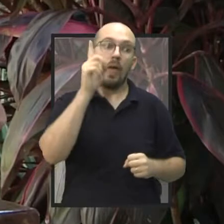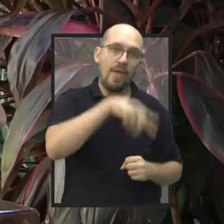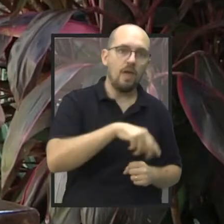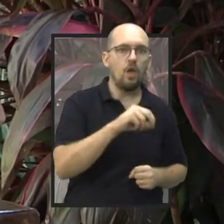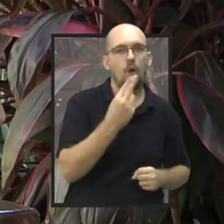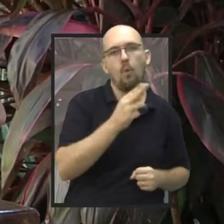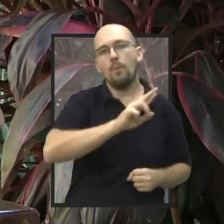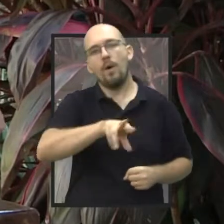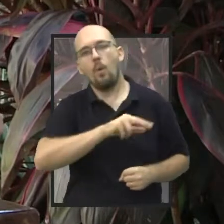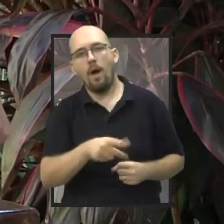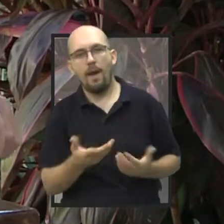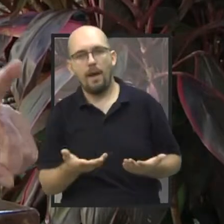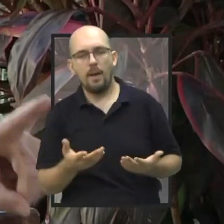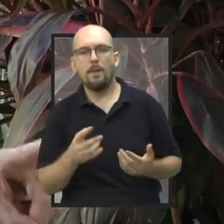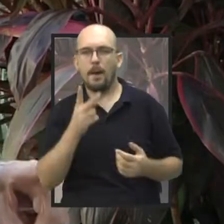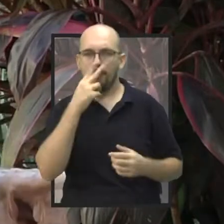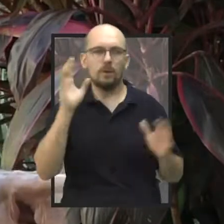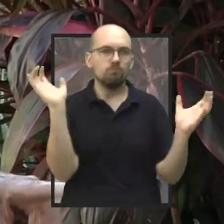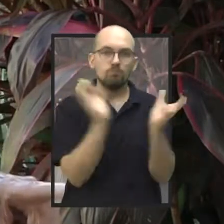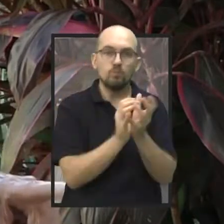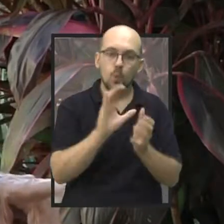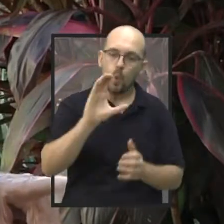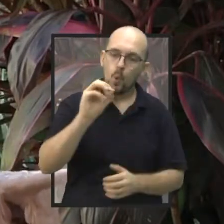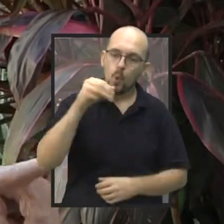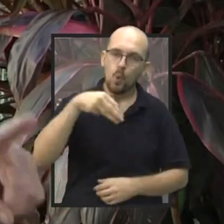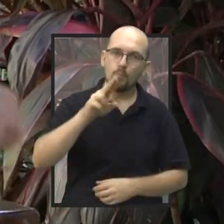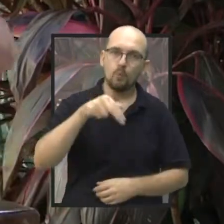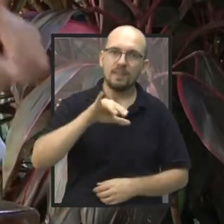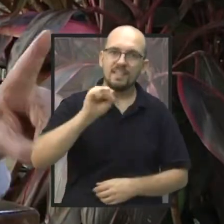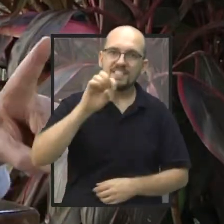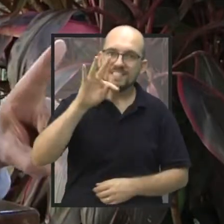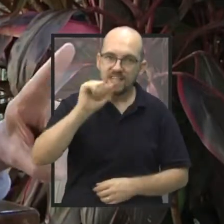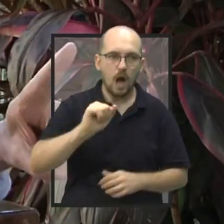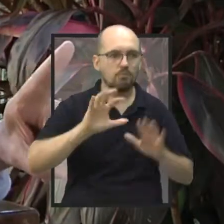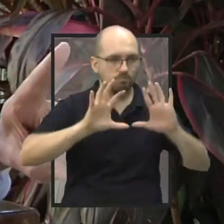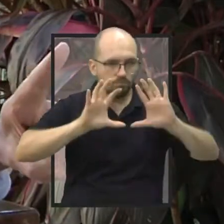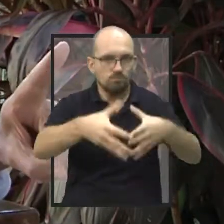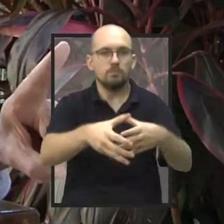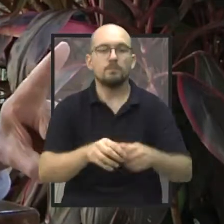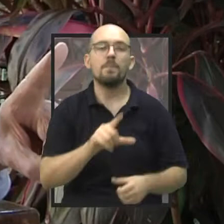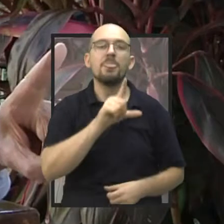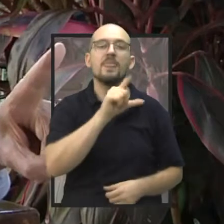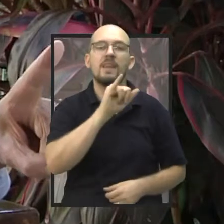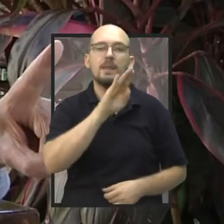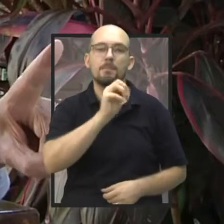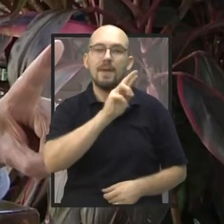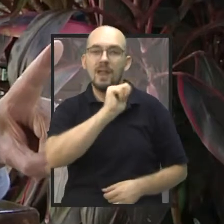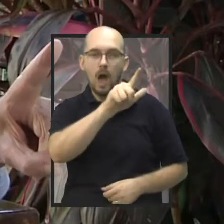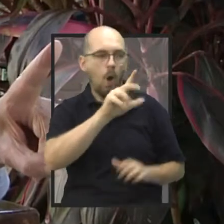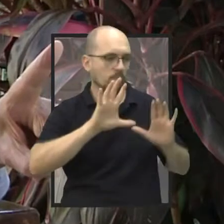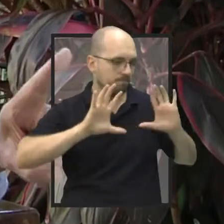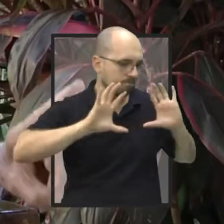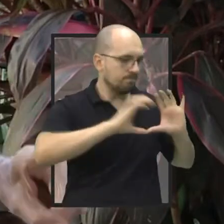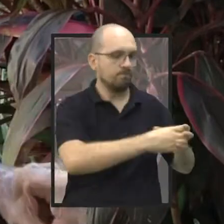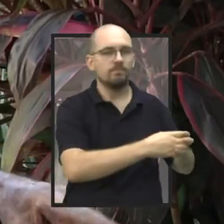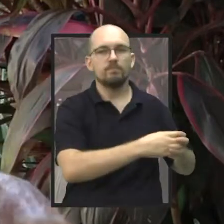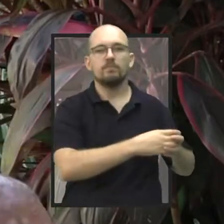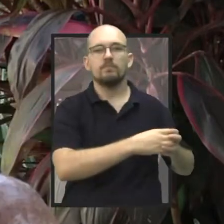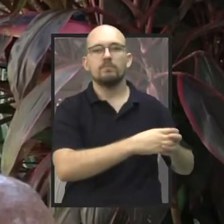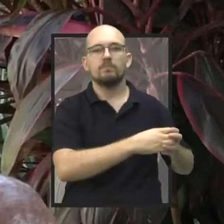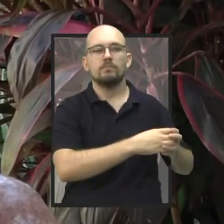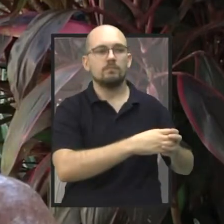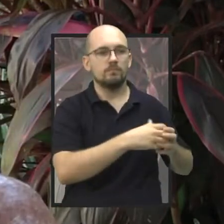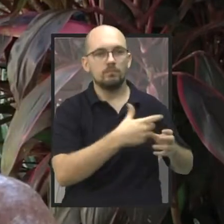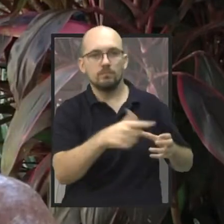é. Quem é comunista? É ideologista. Quem é liberal, democrático?